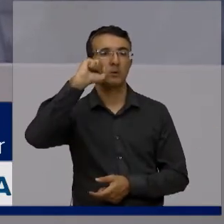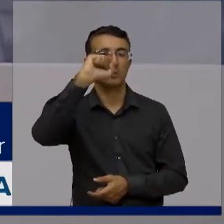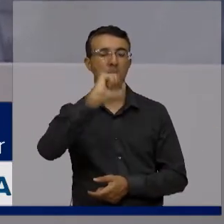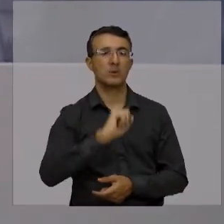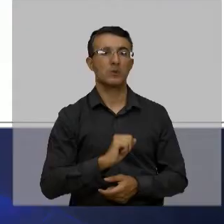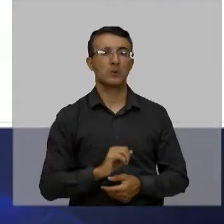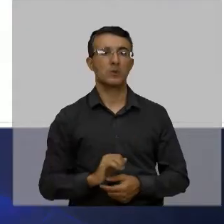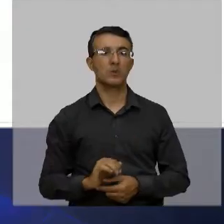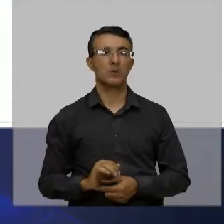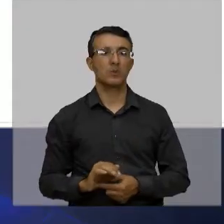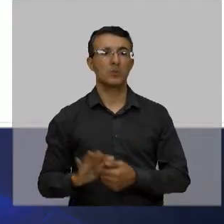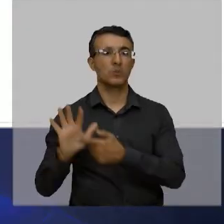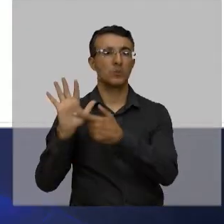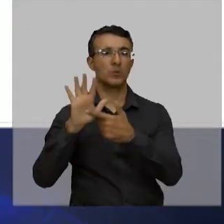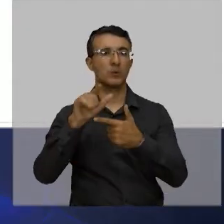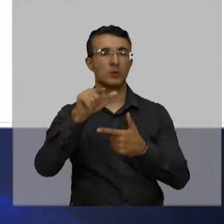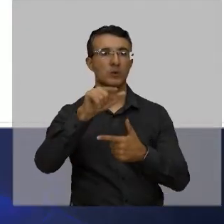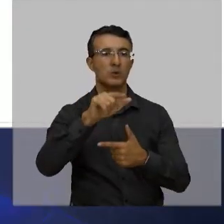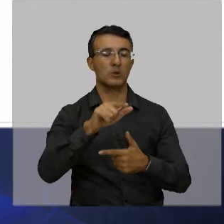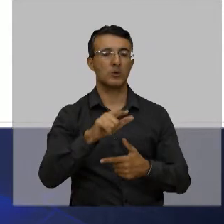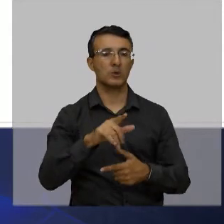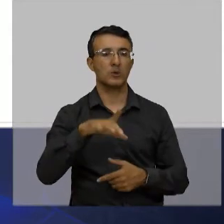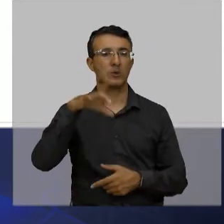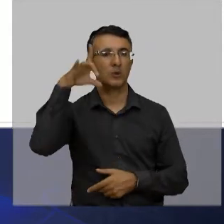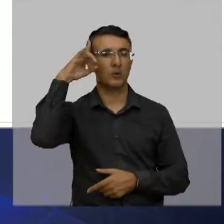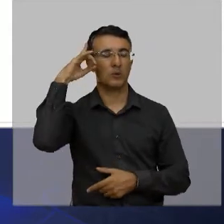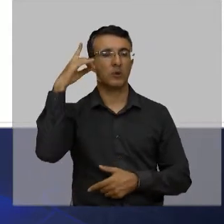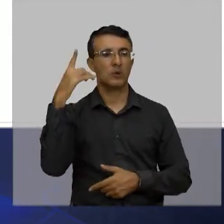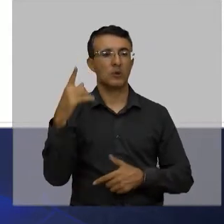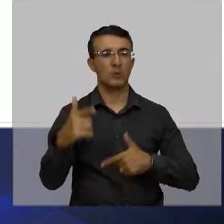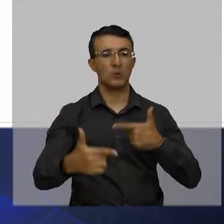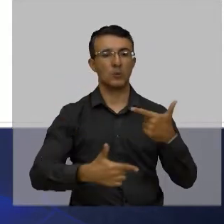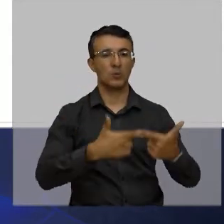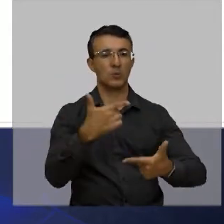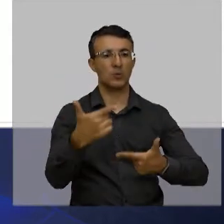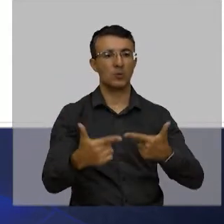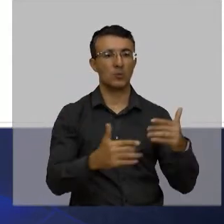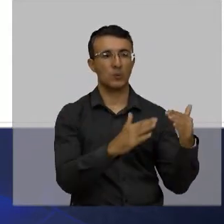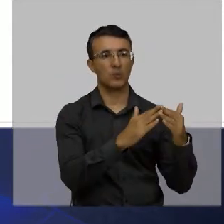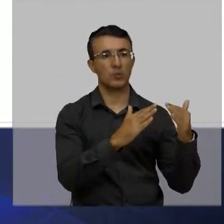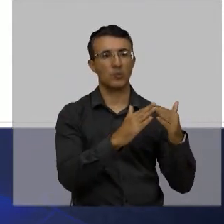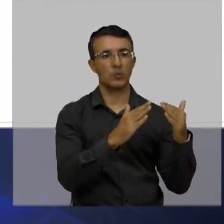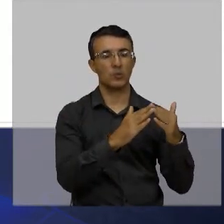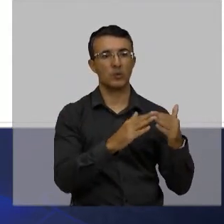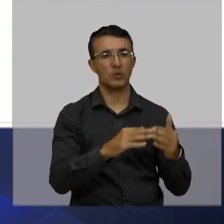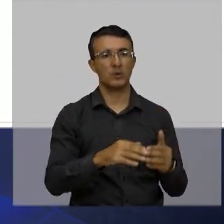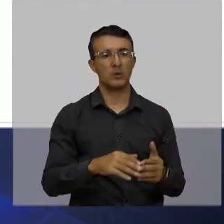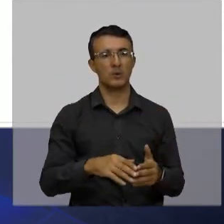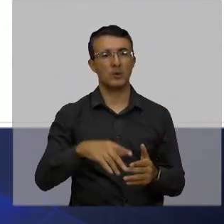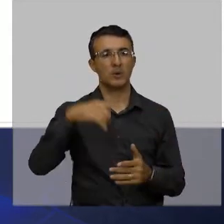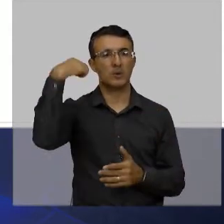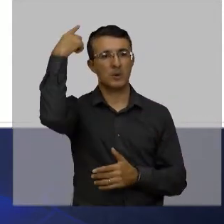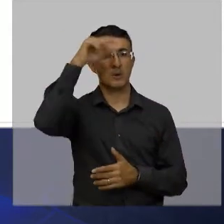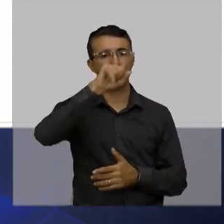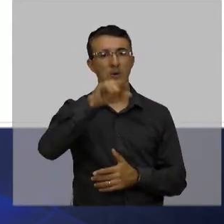favor, Dia das Trabalhadoras Domésticas, dia de Santa Zita.